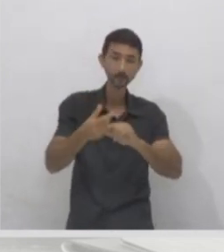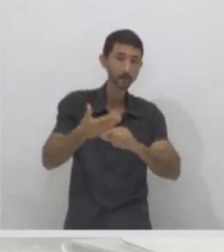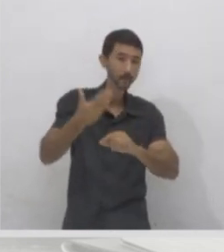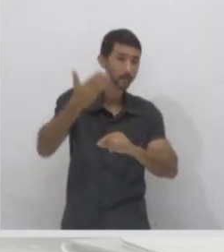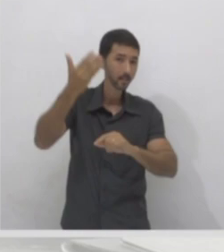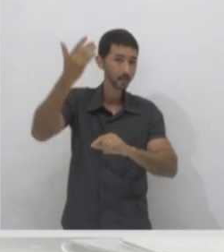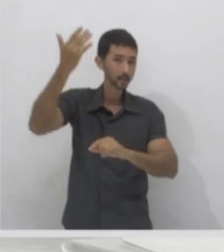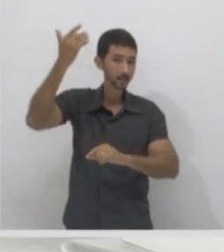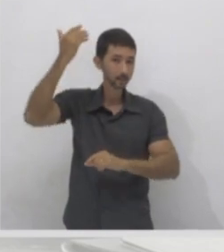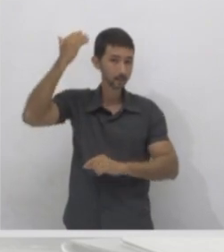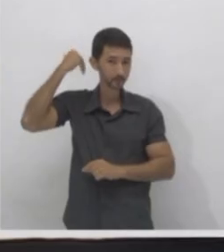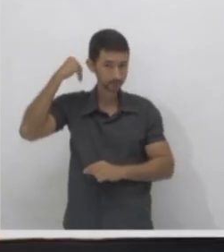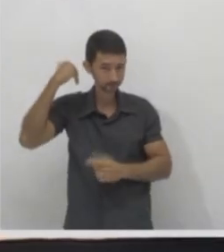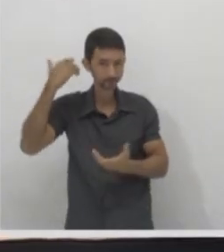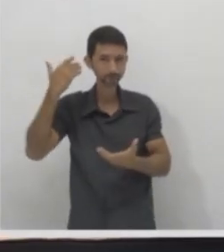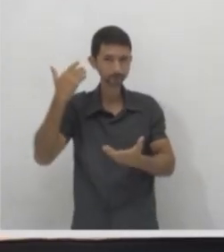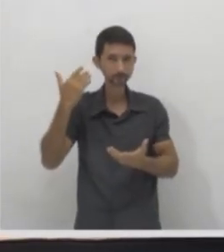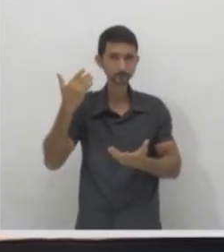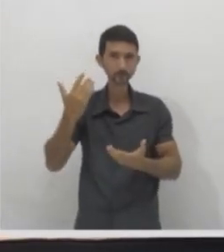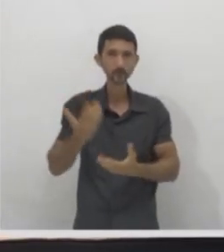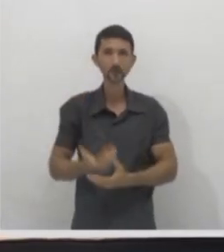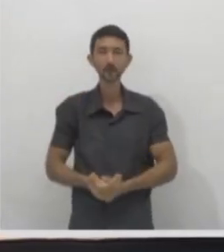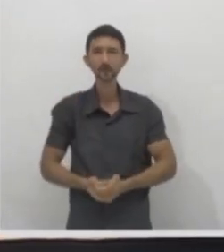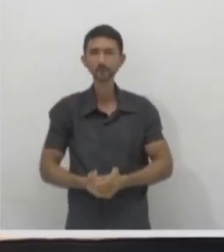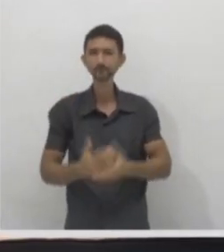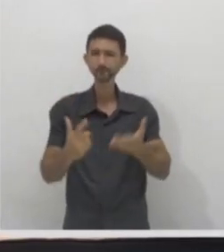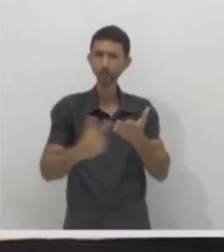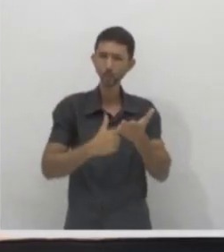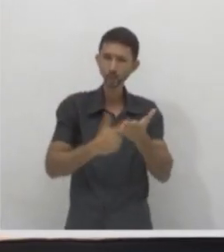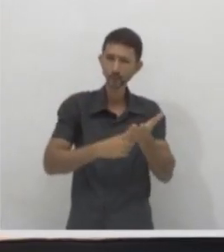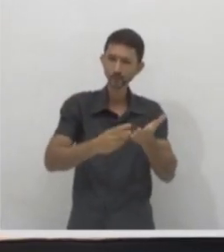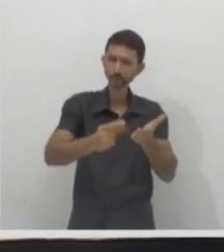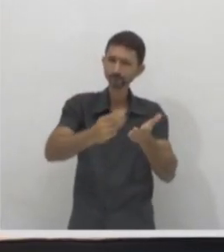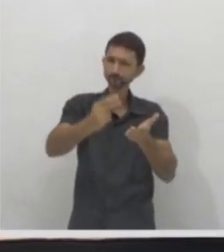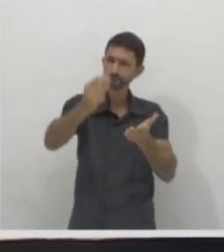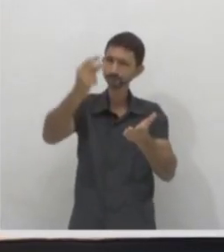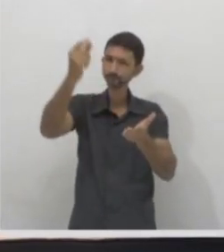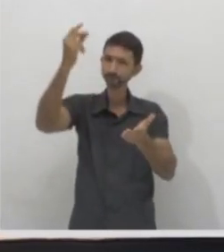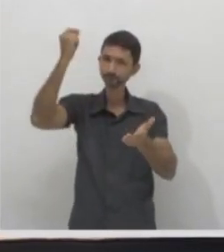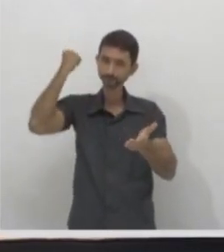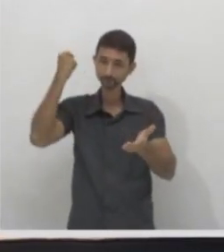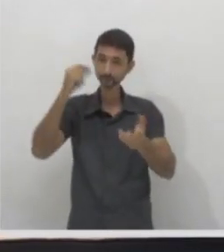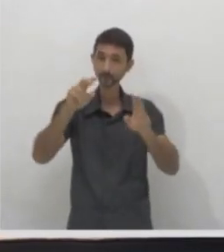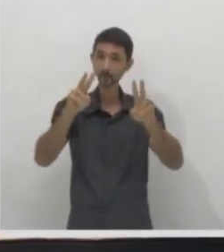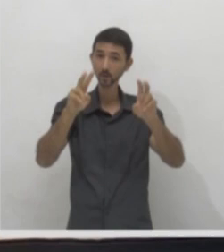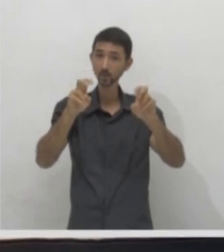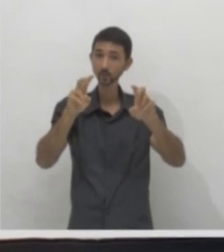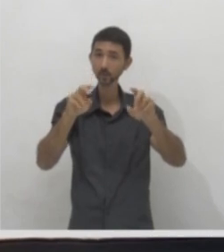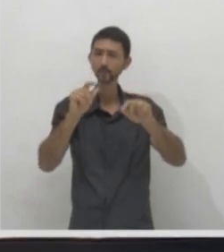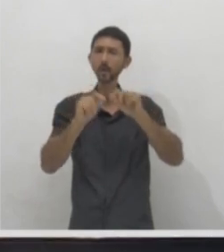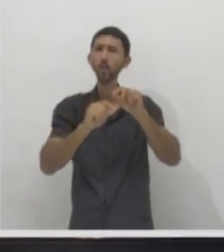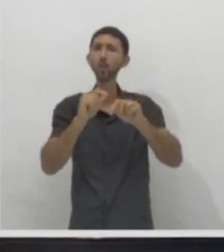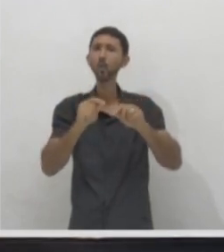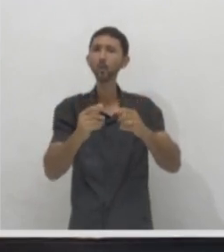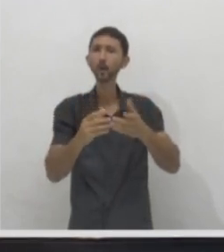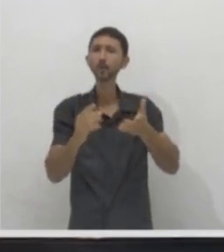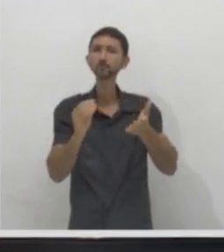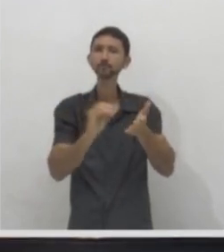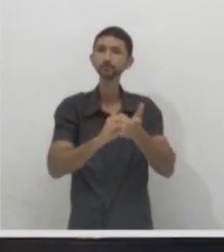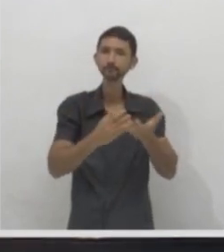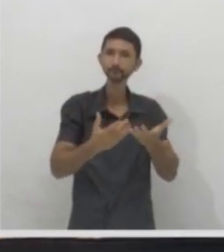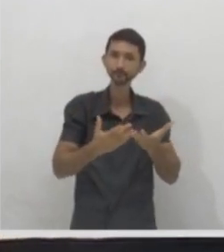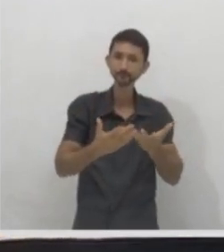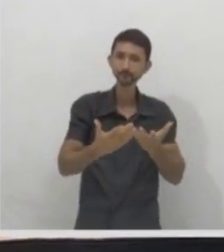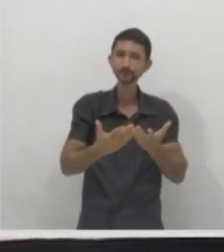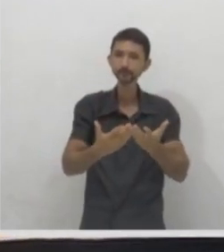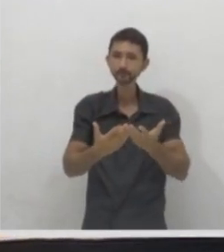Antigamente, algum tempo atrás, os livros mais antigos, esse tema era tratado como se fosse os homens